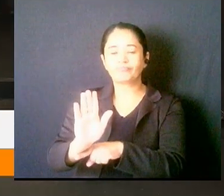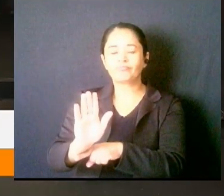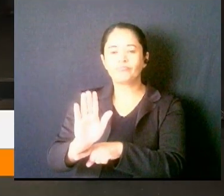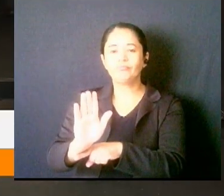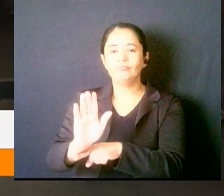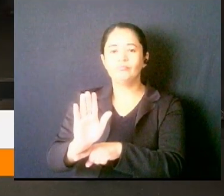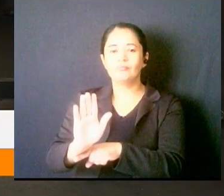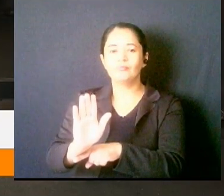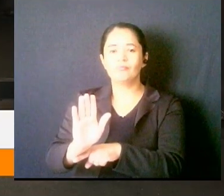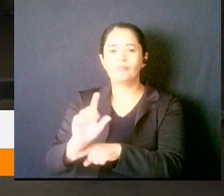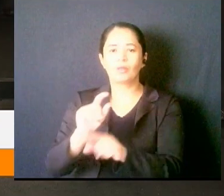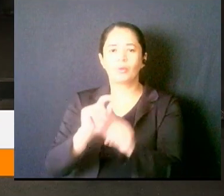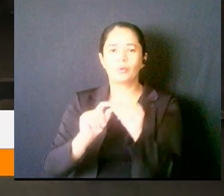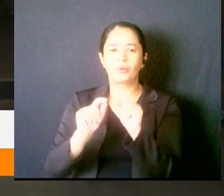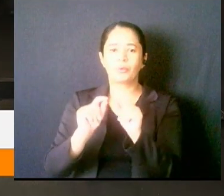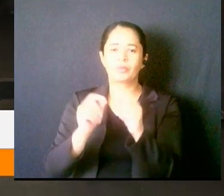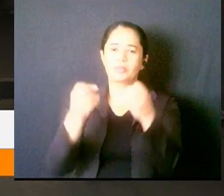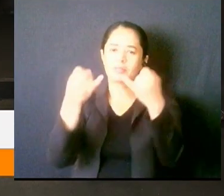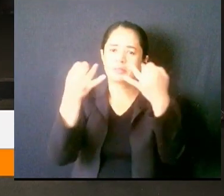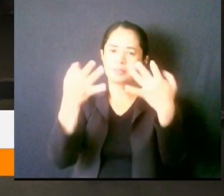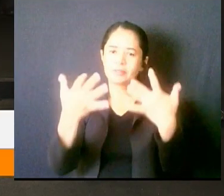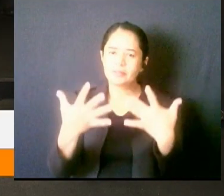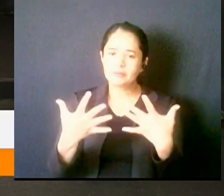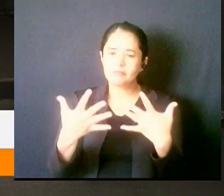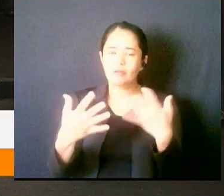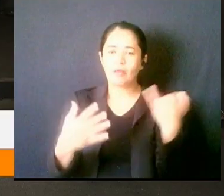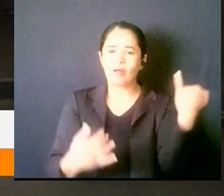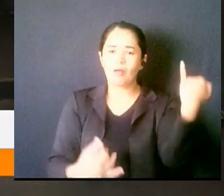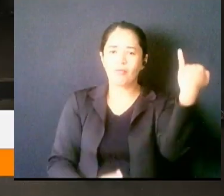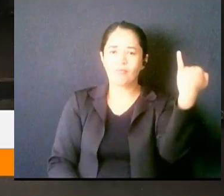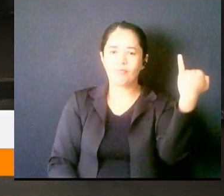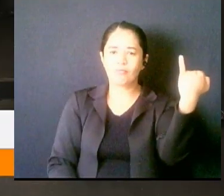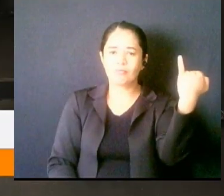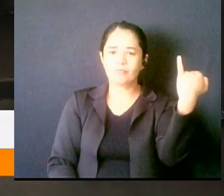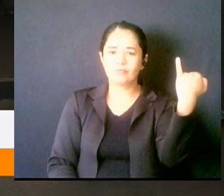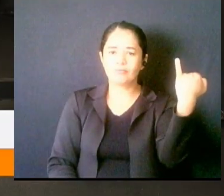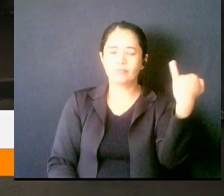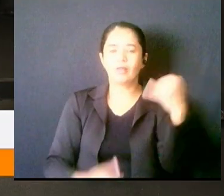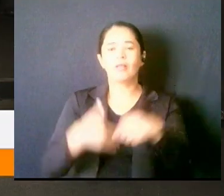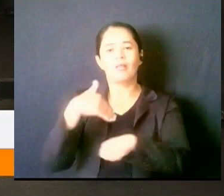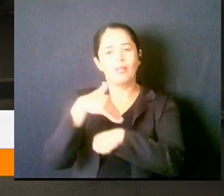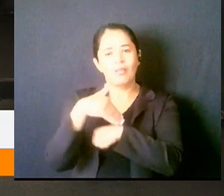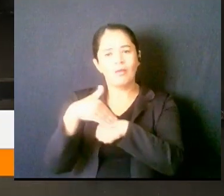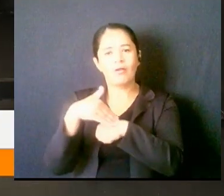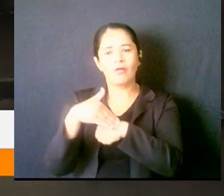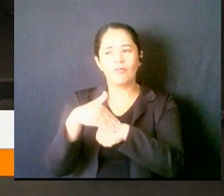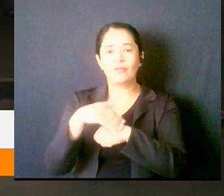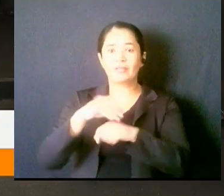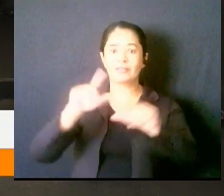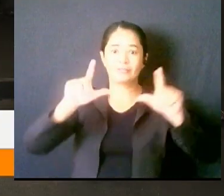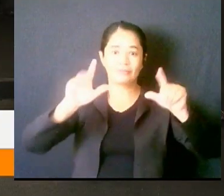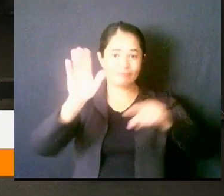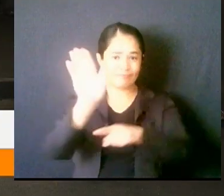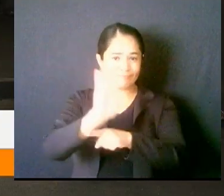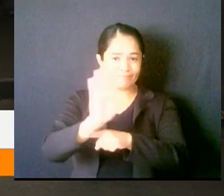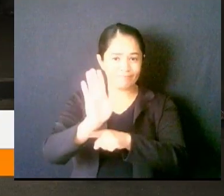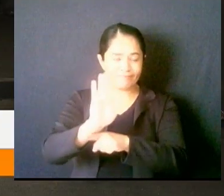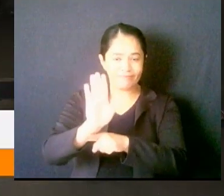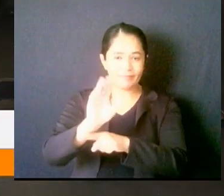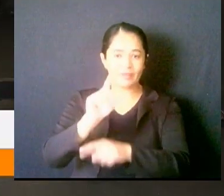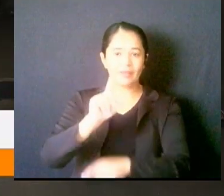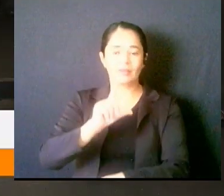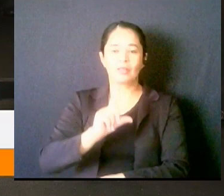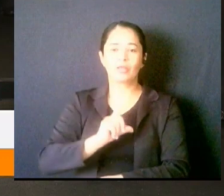Que vai falar sobre a importância da conversa. Nesse documentário tem